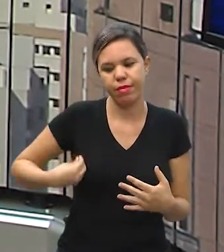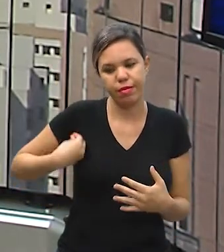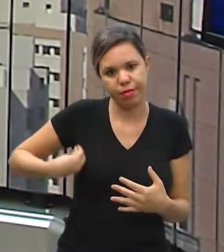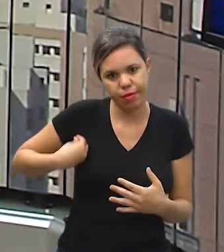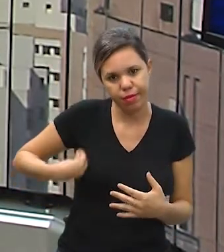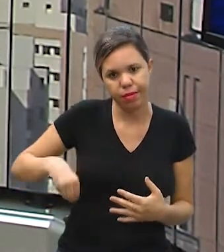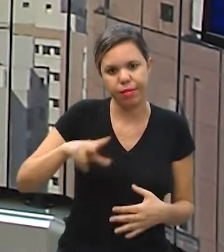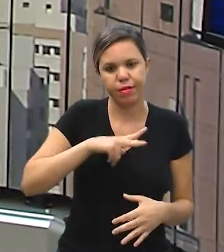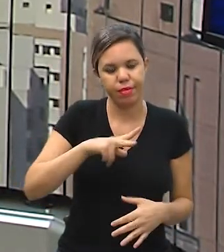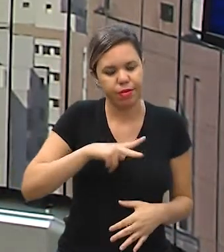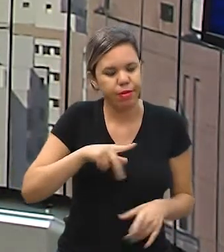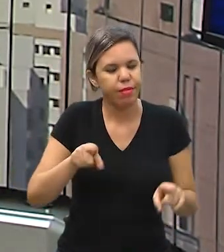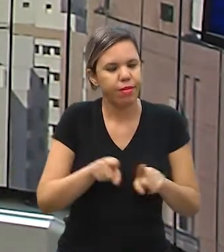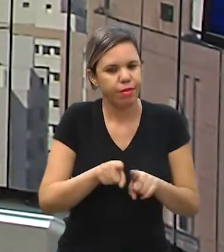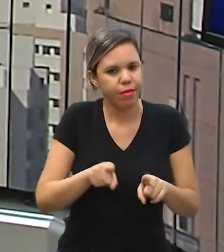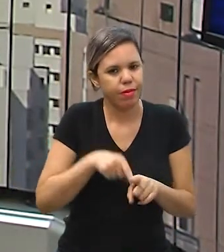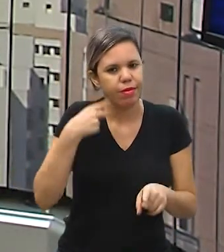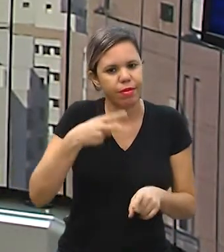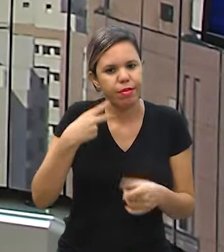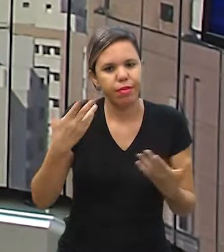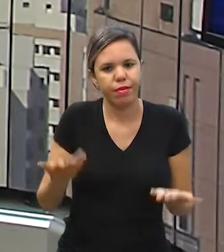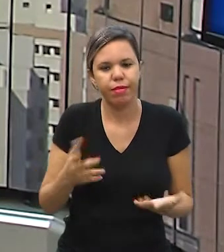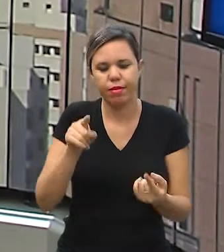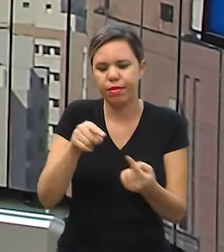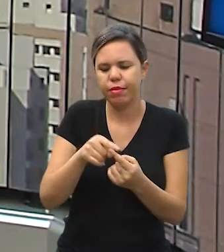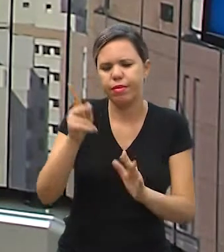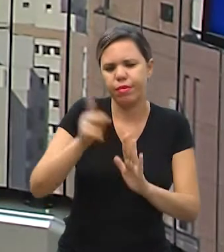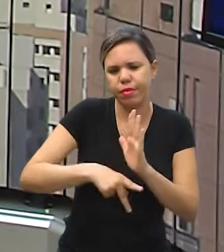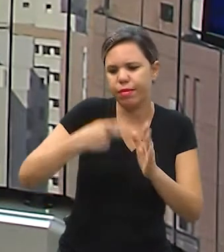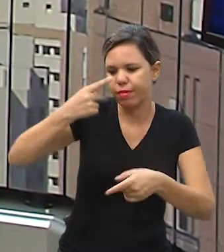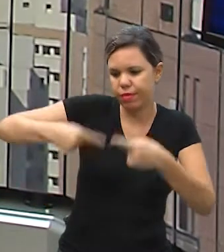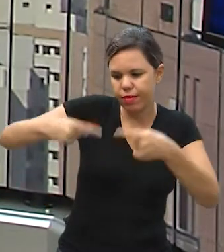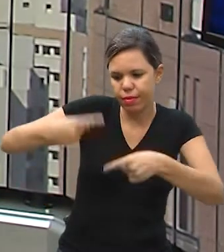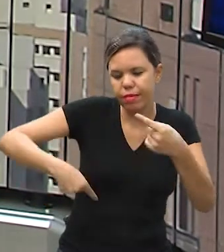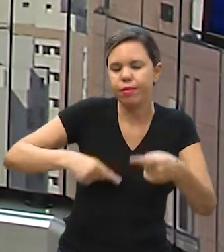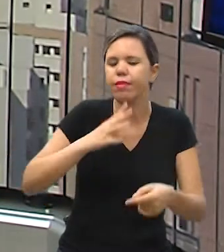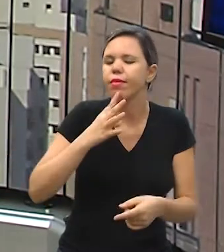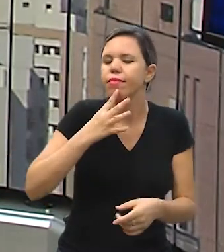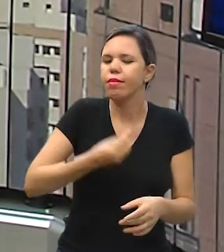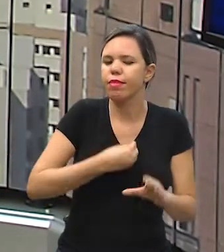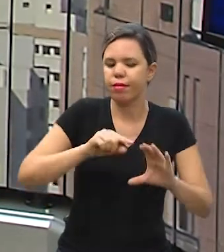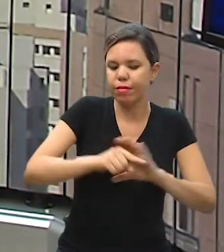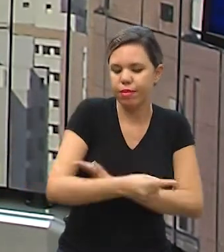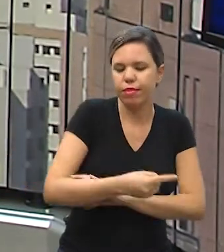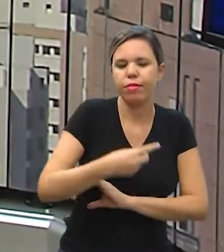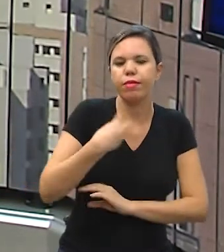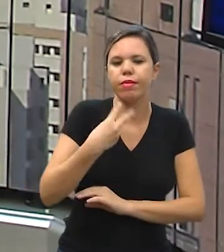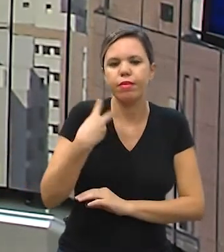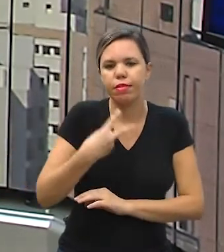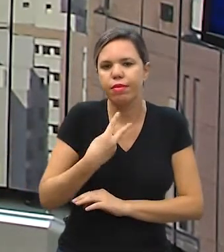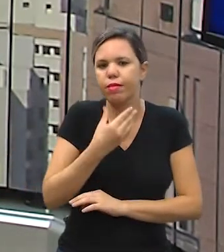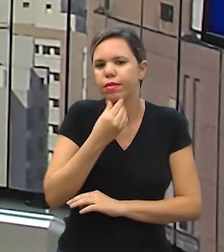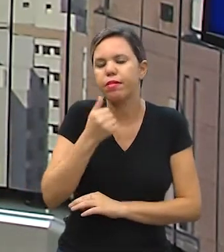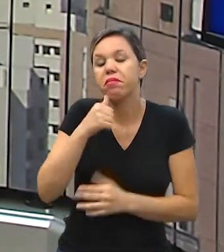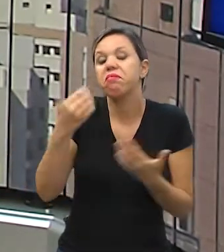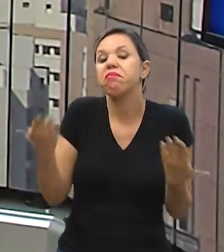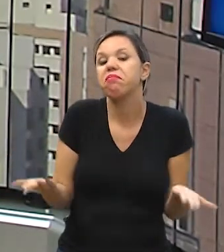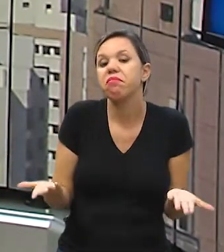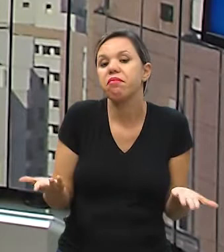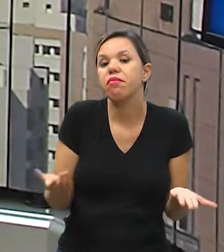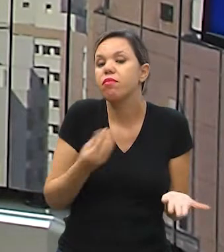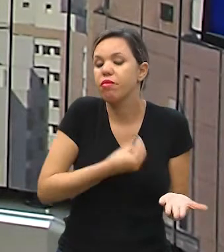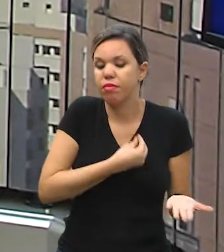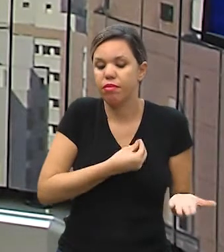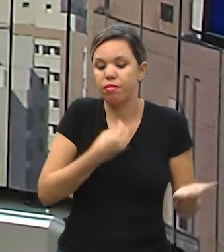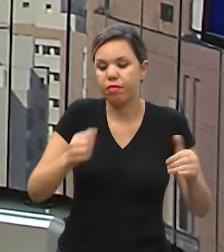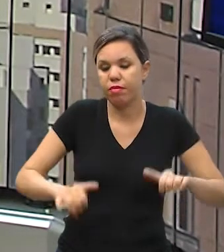da política dos projetos o nosso objetivo é saber mais sobre a vida do vereador ou da vereadora como será